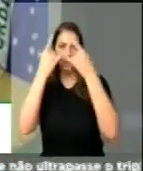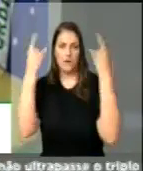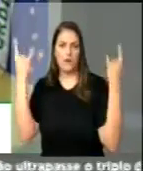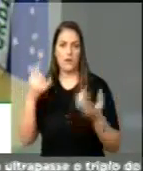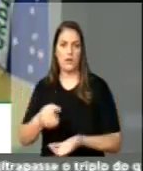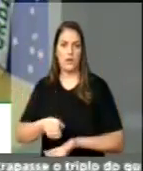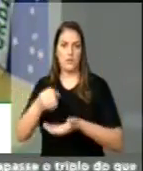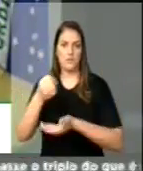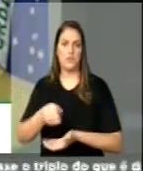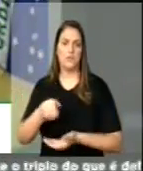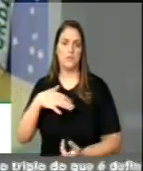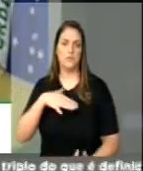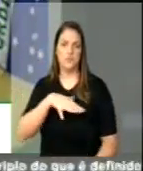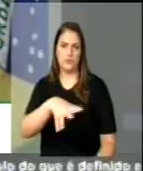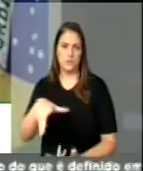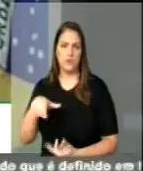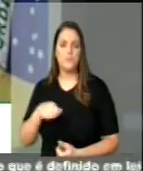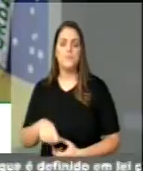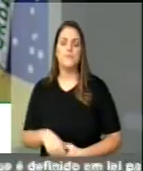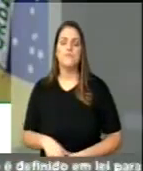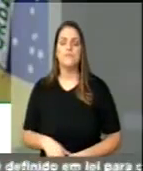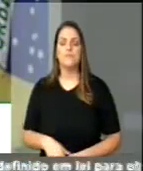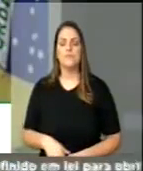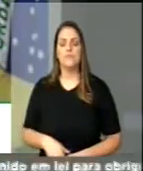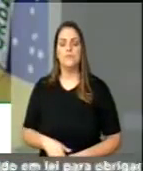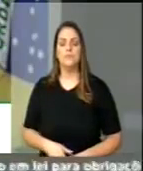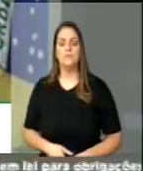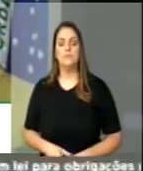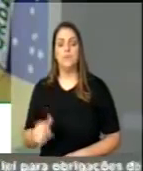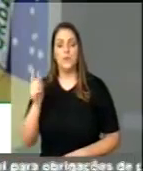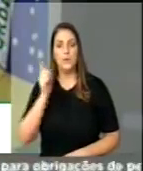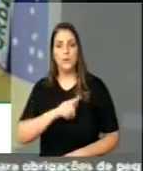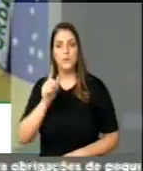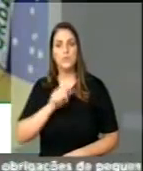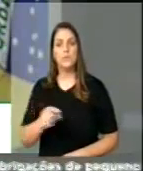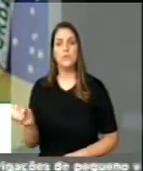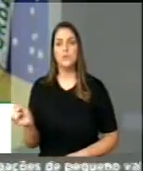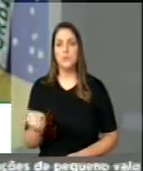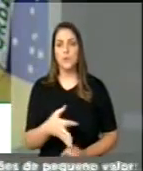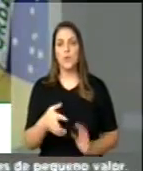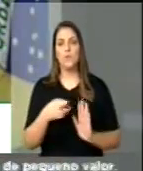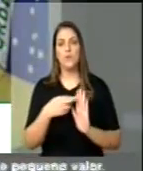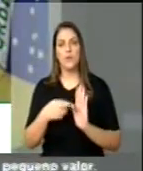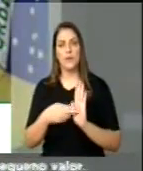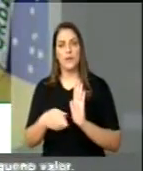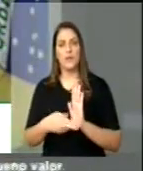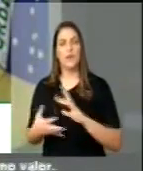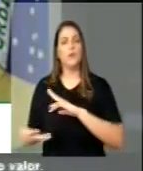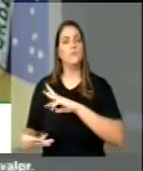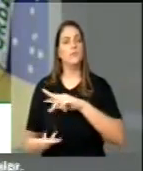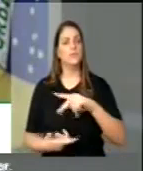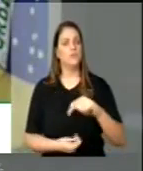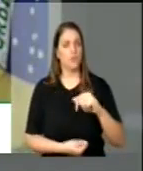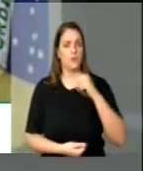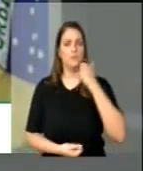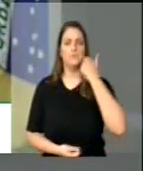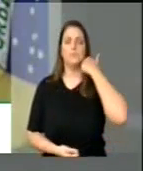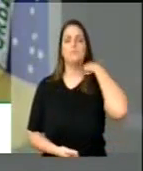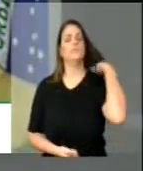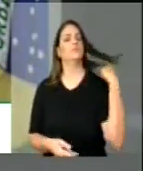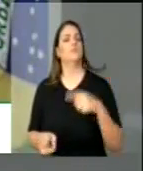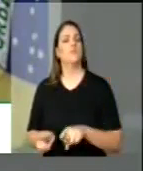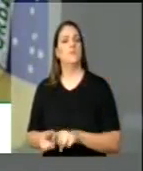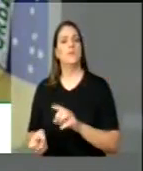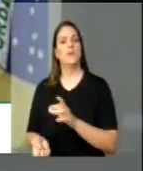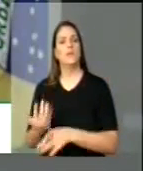mundial. Dessa conferência resultaram as diretrizes de uma nova ordem econômica global, além de instituições como o